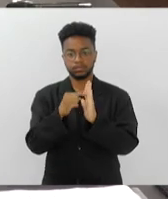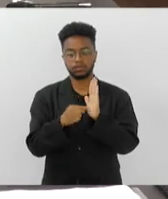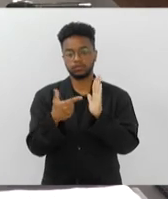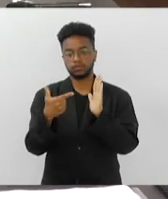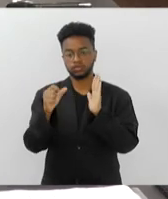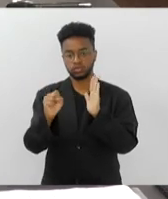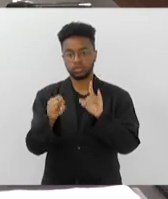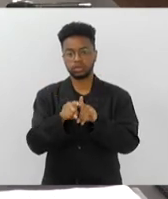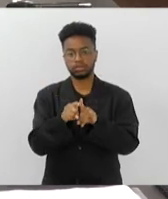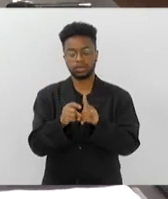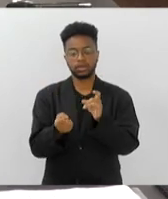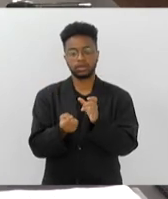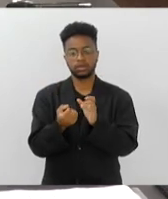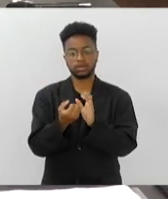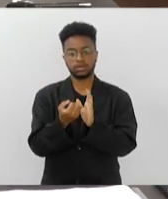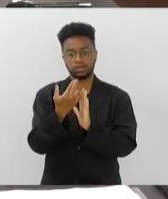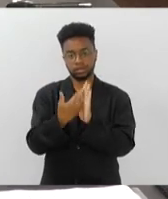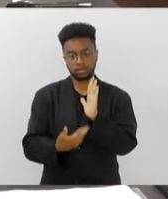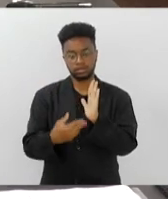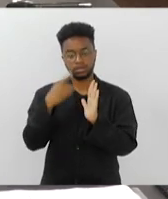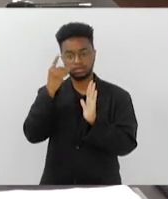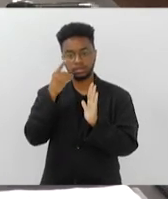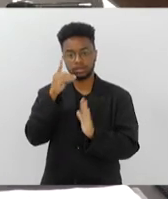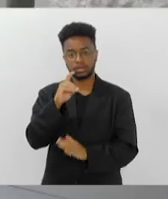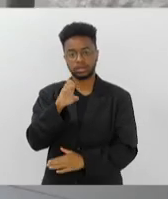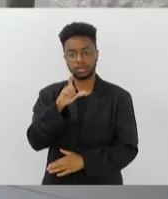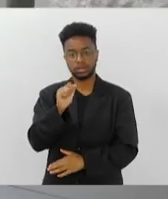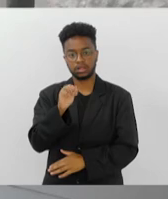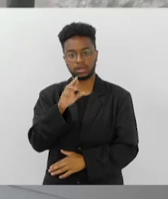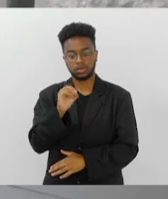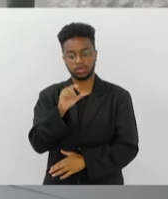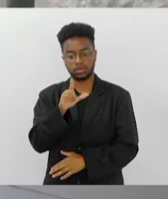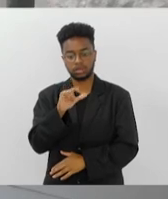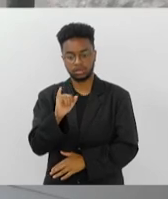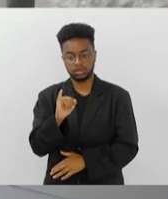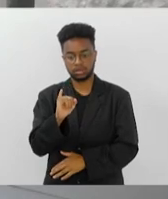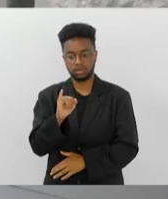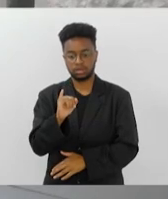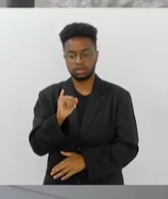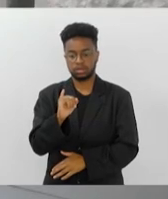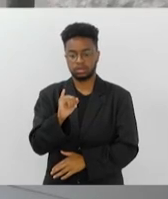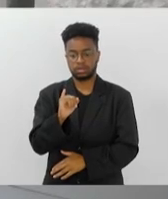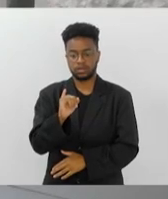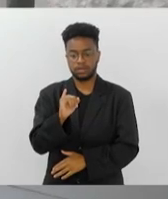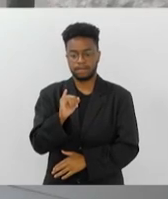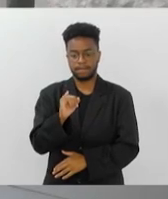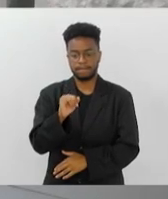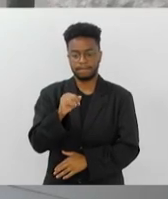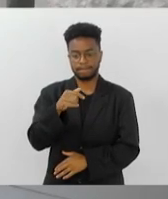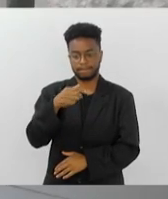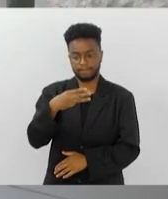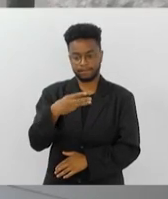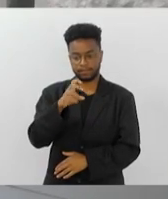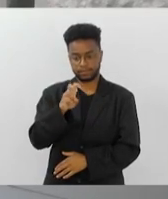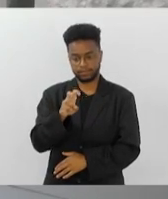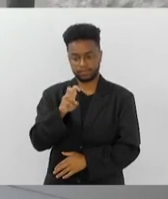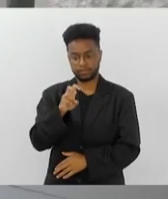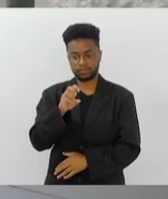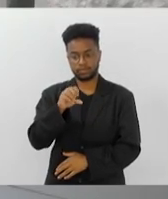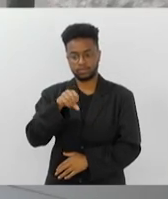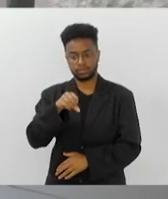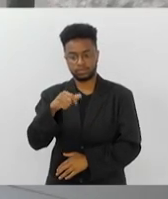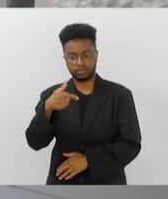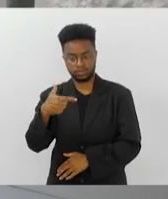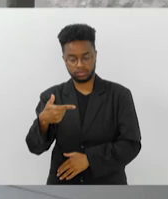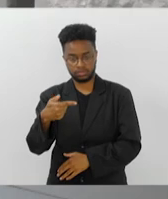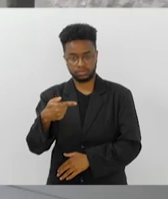também de relatoria do deputado Delaroli, projeto de lei 3597-24, de autoria das deputadas Dani Monteiro, Dani Balbi e Élica Takimoto, que declara o serviço